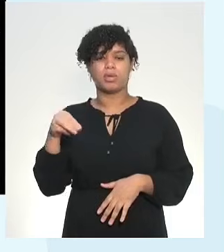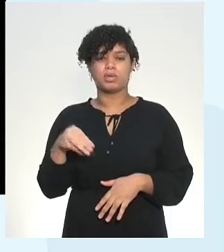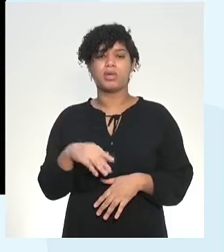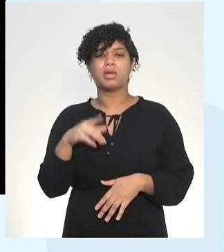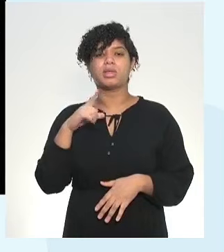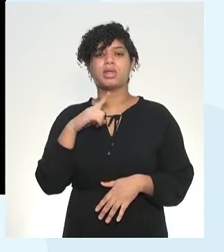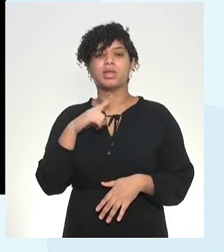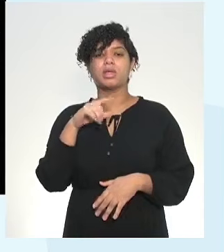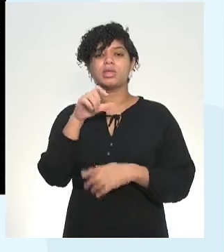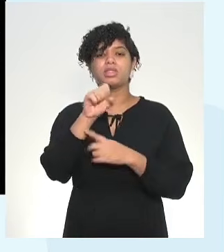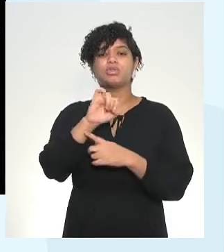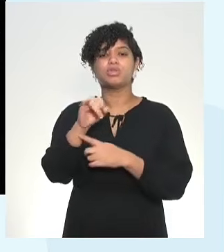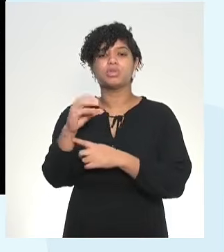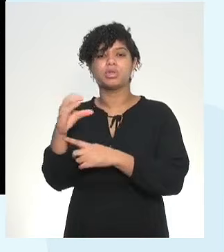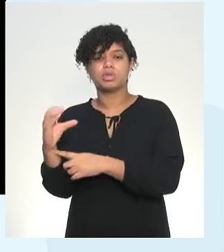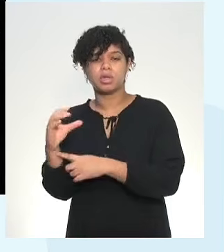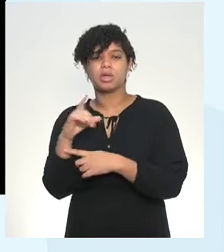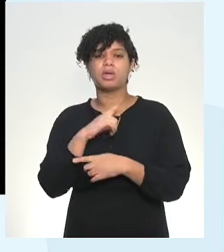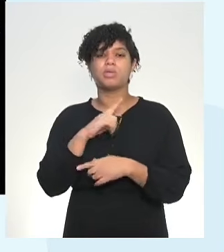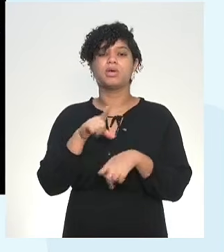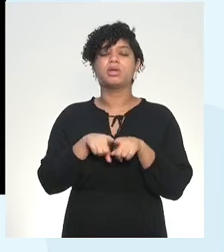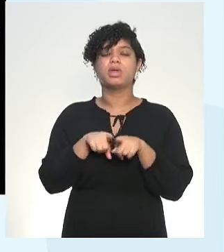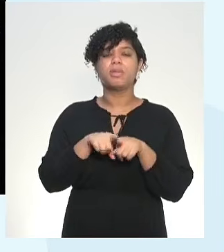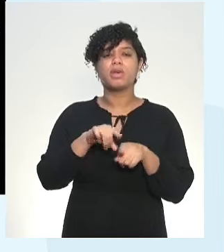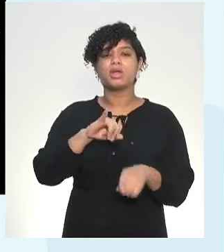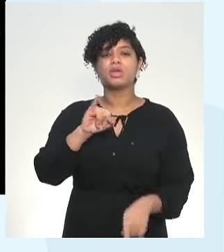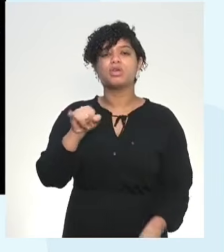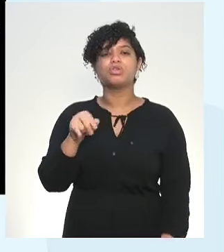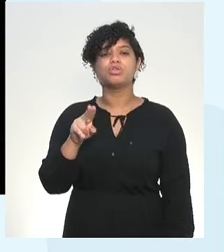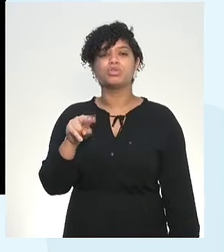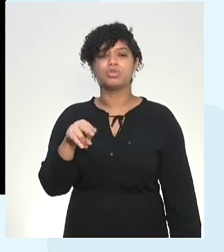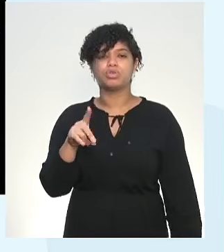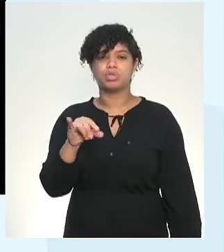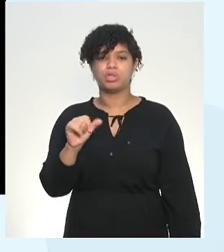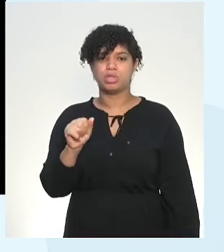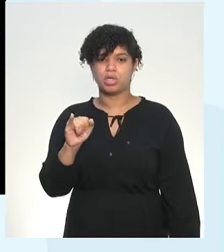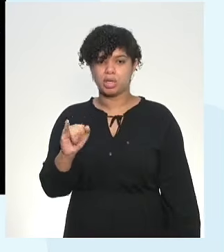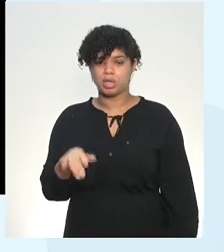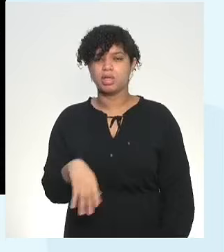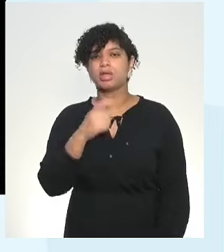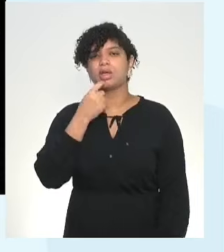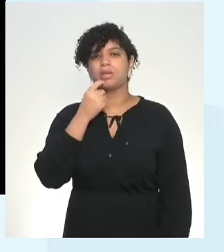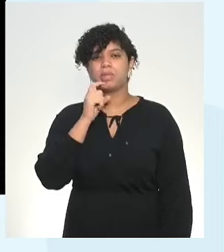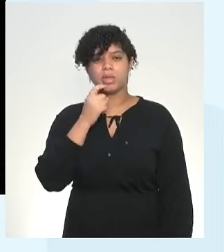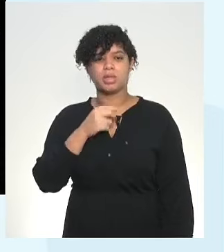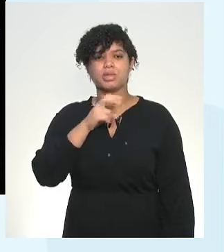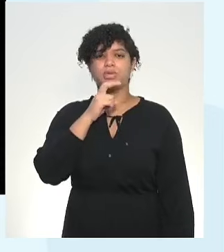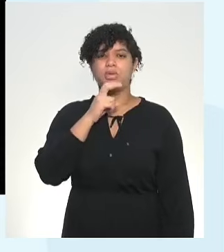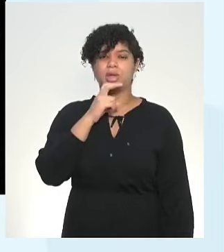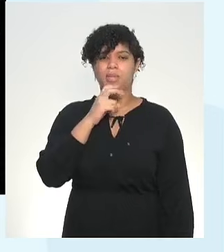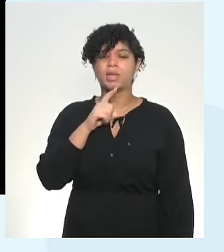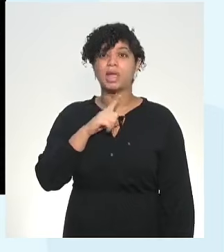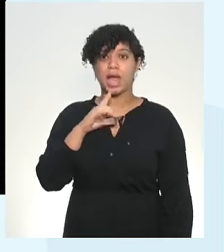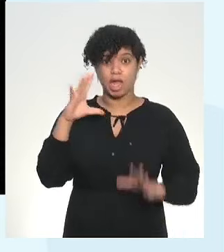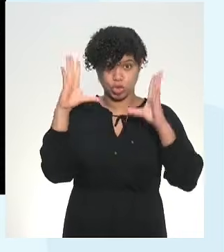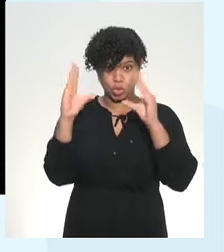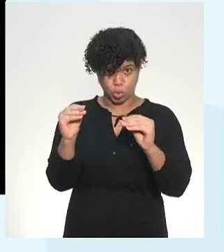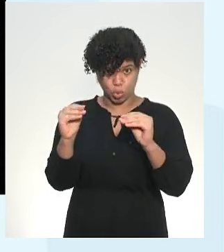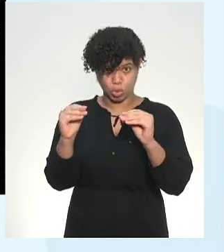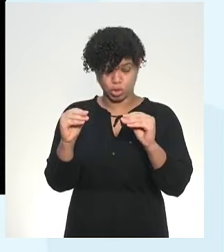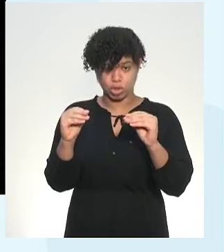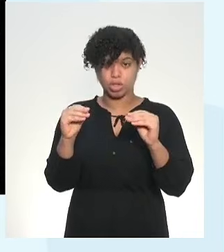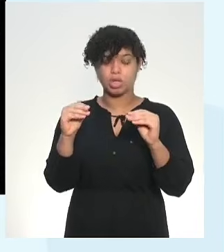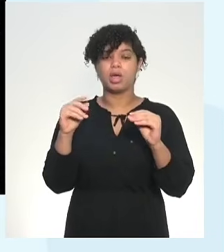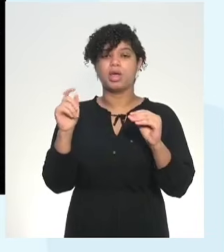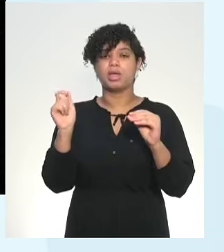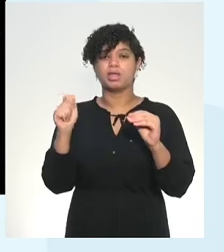dos Campos, Jundiaí, Campinas, Sorocaba, né? Então é uma imagem à noite, né, feita aí através de